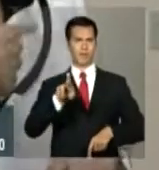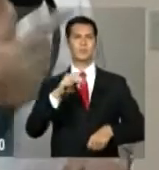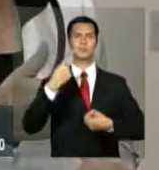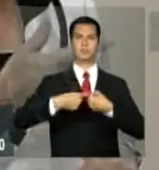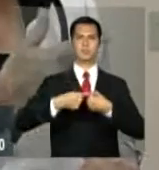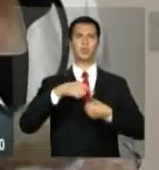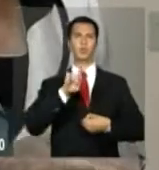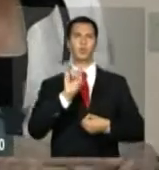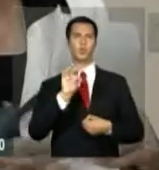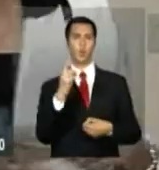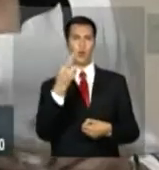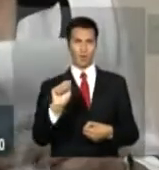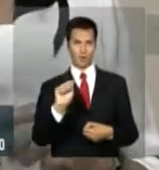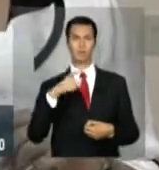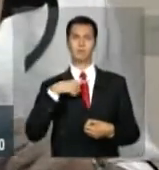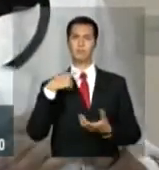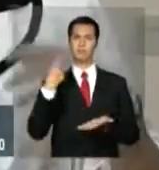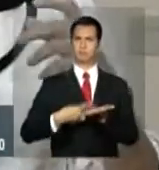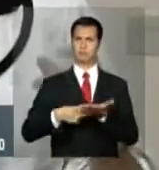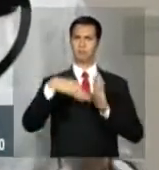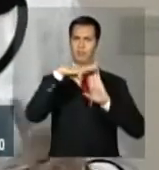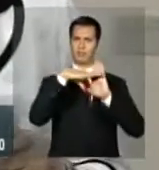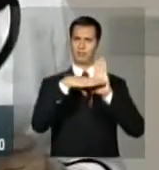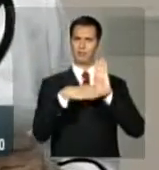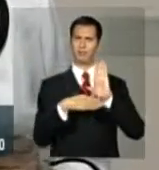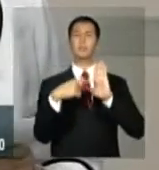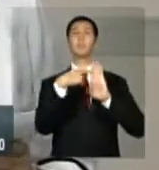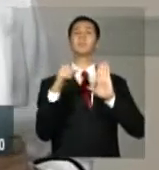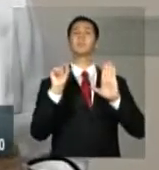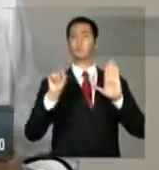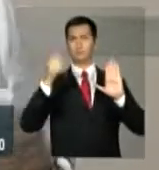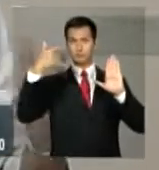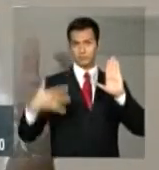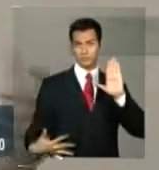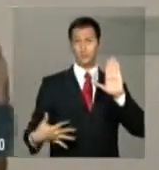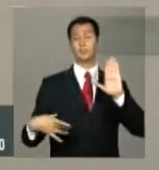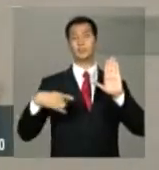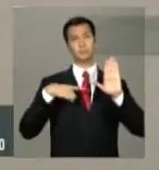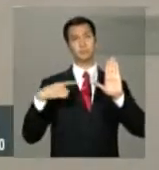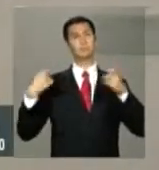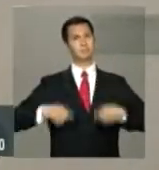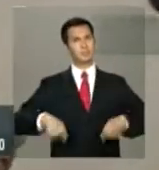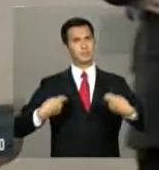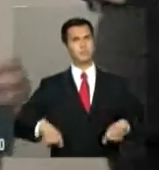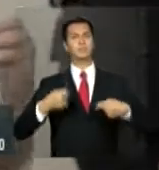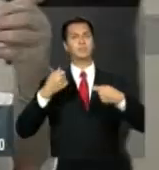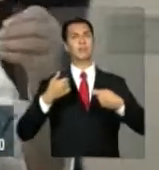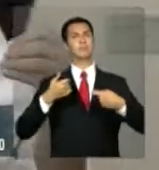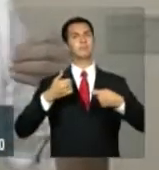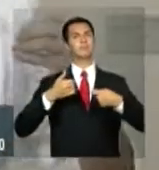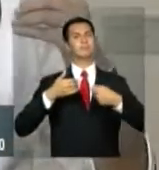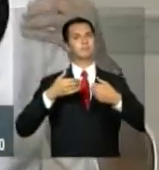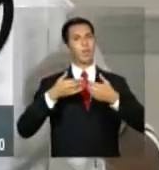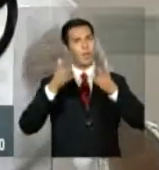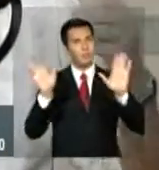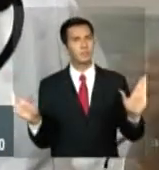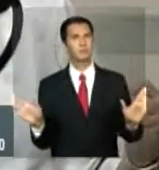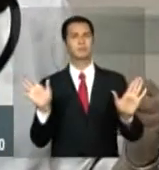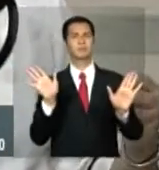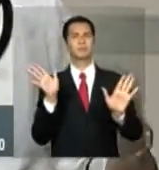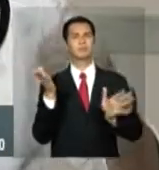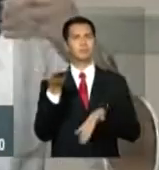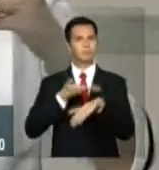ela colocava na pauta que havia necessidade de se abrir negociações entre os